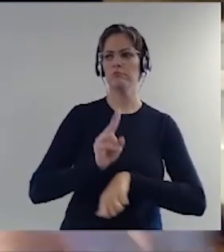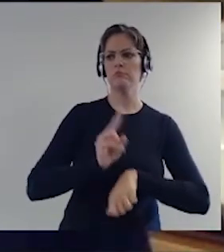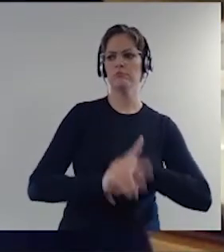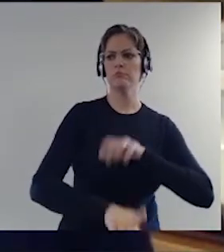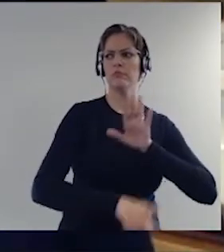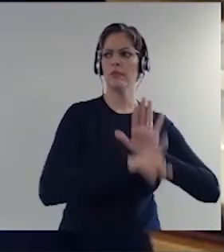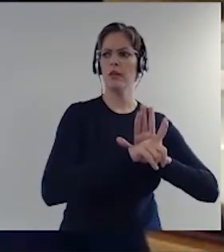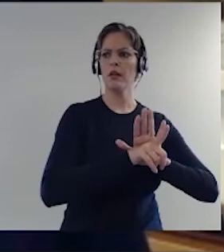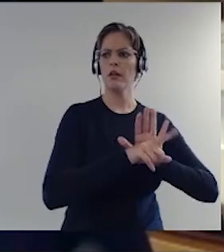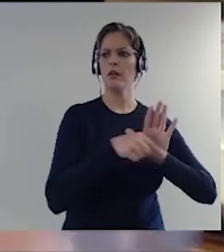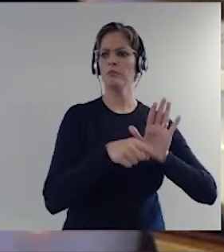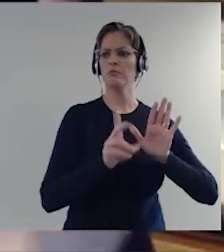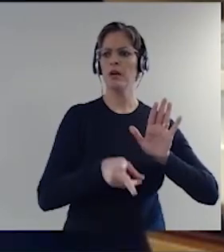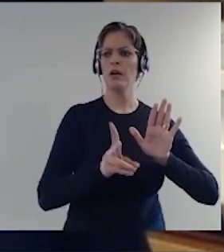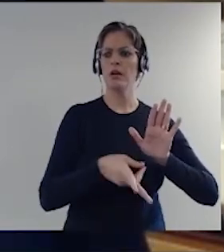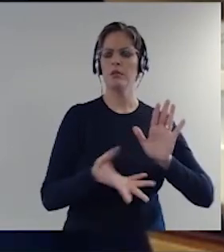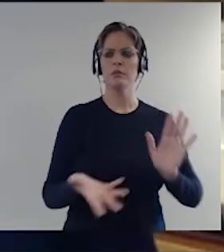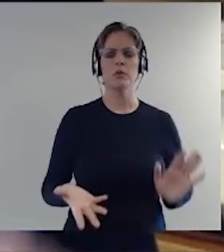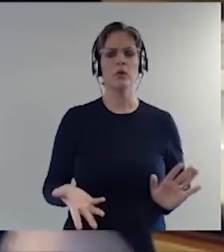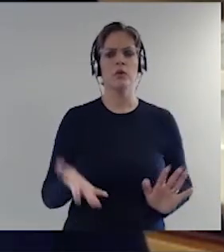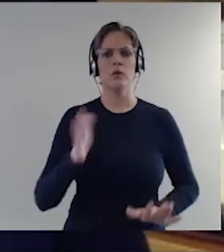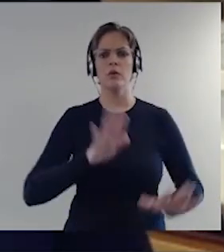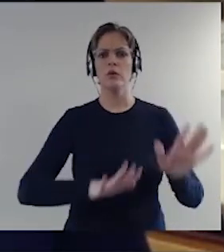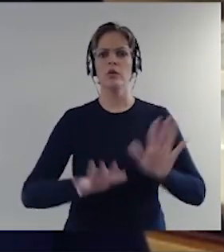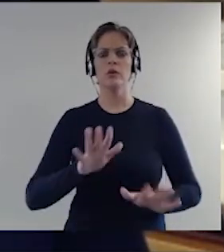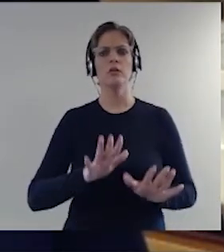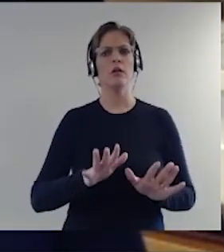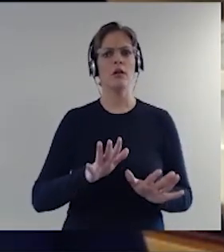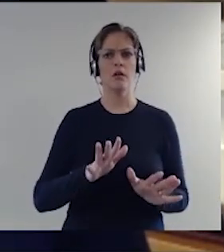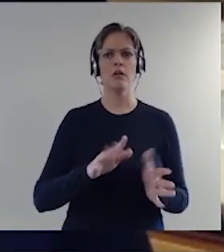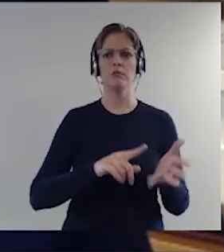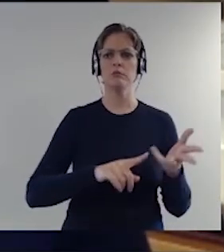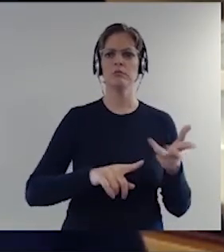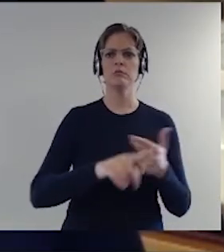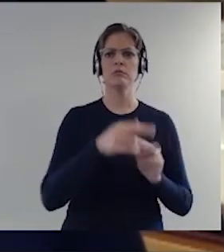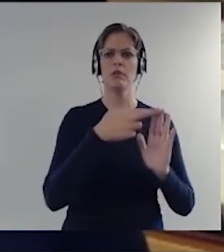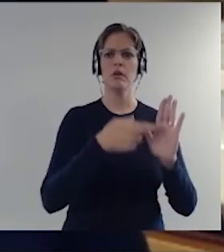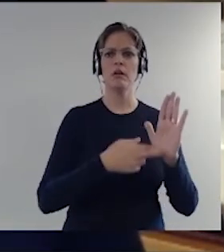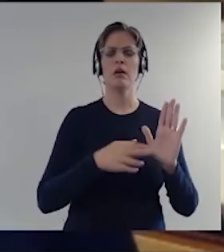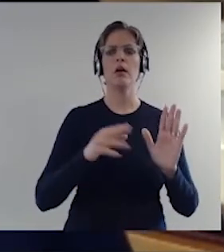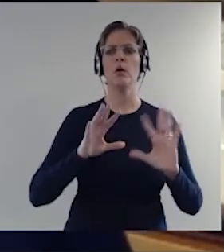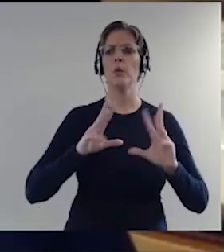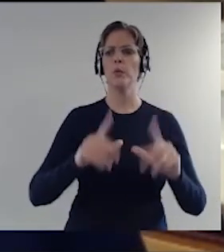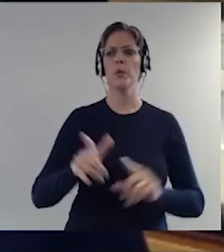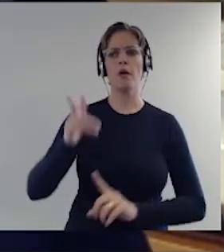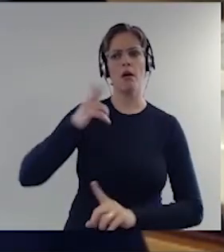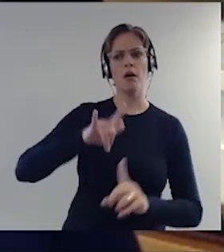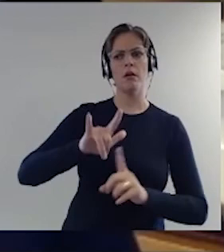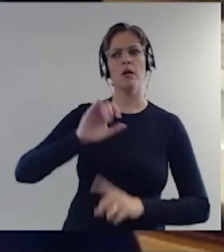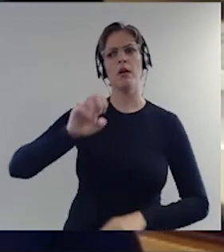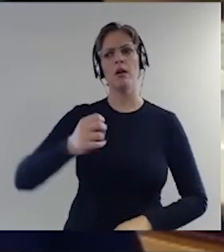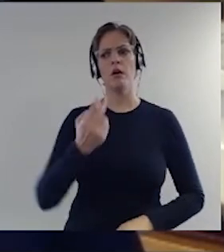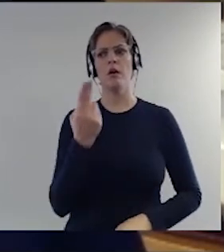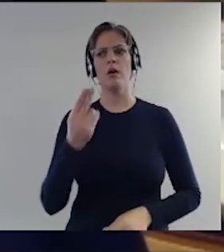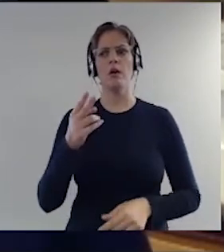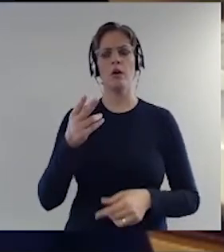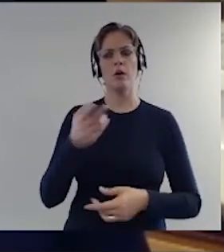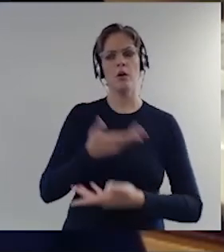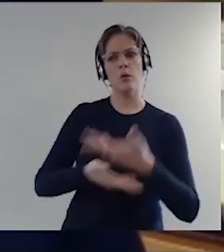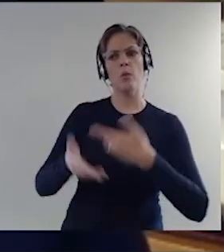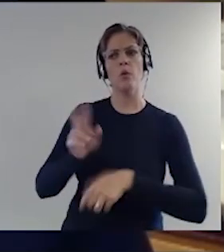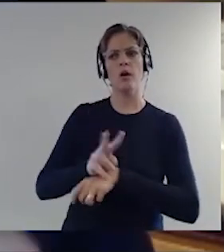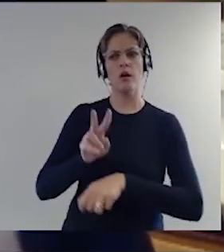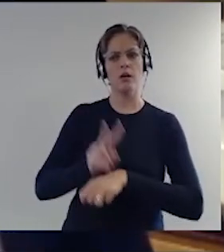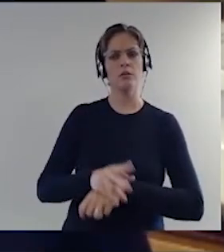jurídicas, temos sim que preservar as leis que tratam tanto da alienação parental quanto da guarda